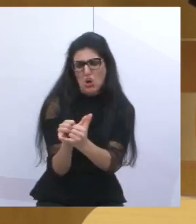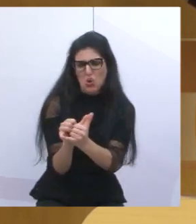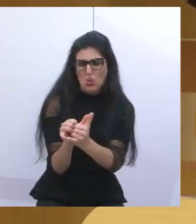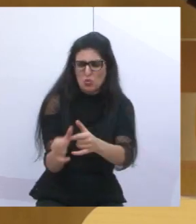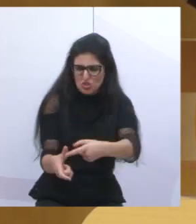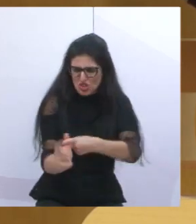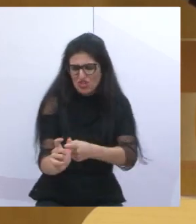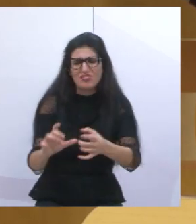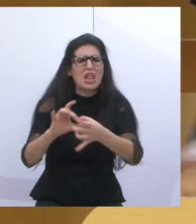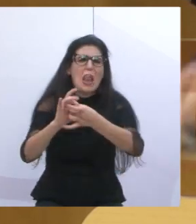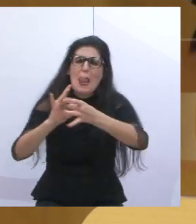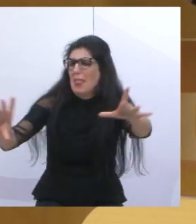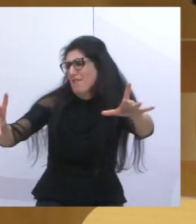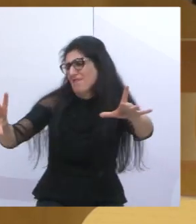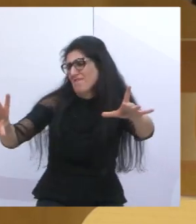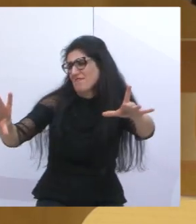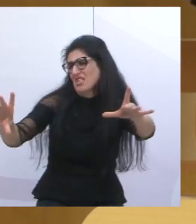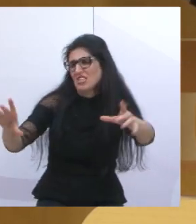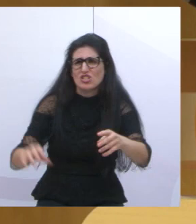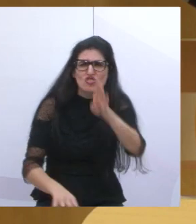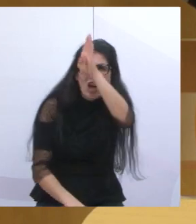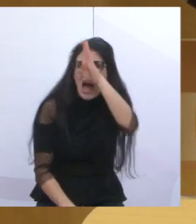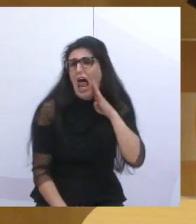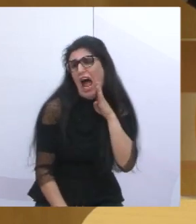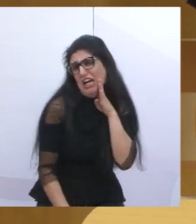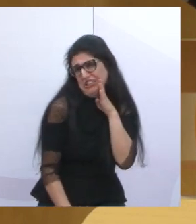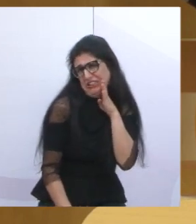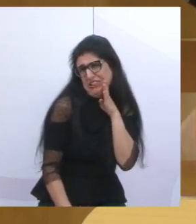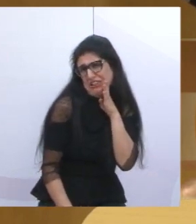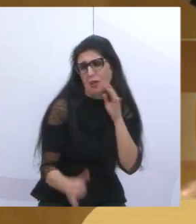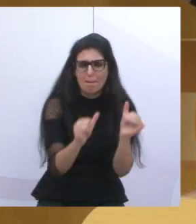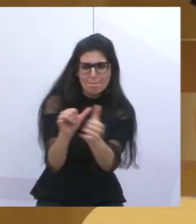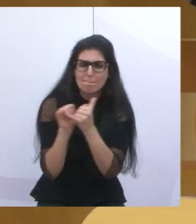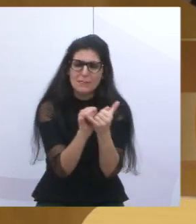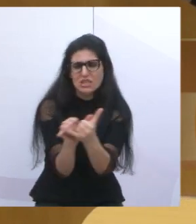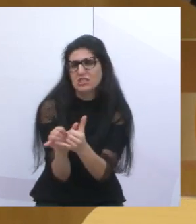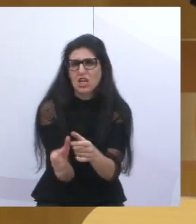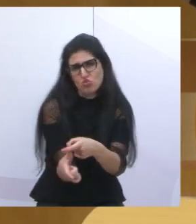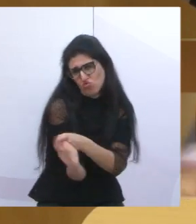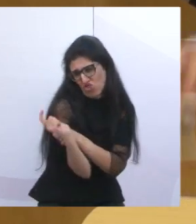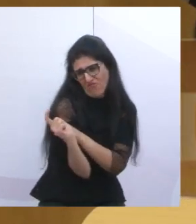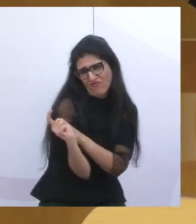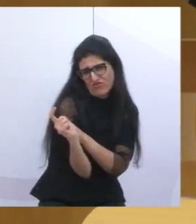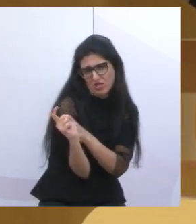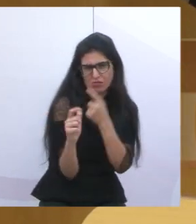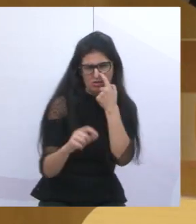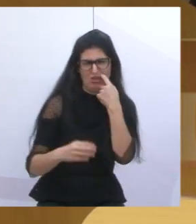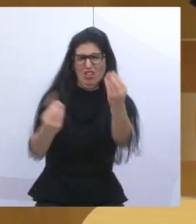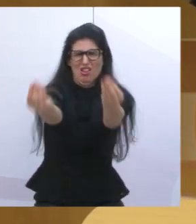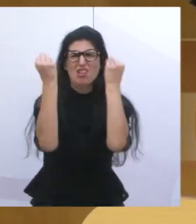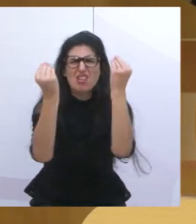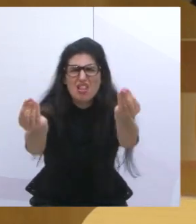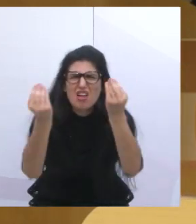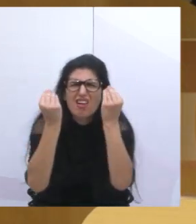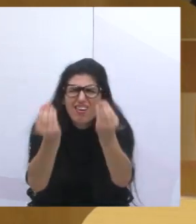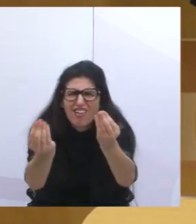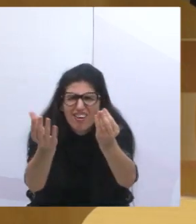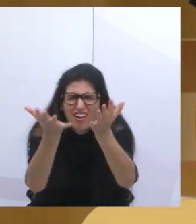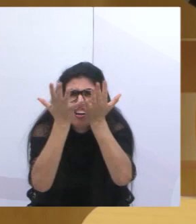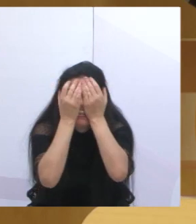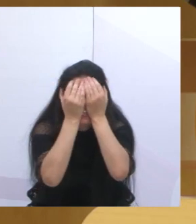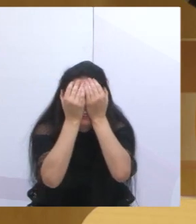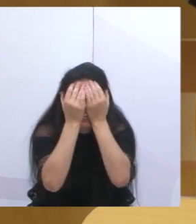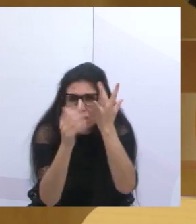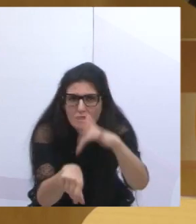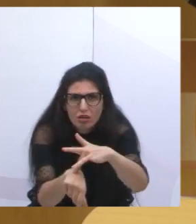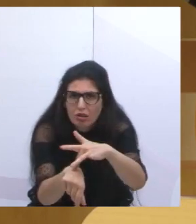seus tributos. Você que às vezes deixa de comer um filé mignon para poder pagar as suas contas, porque as pessoas